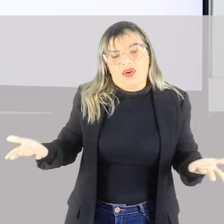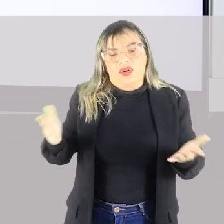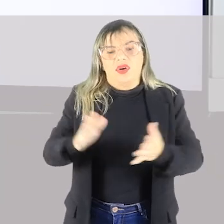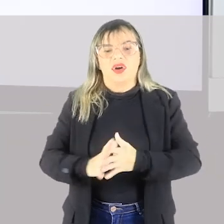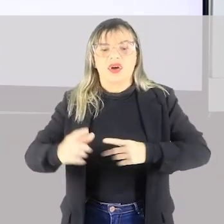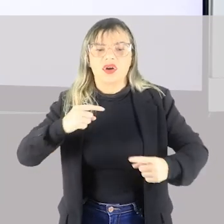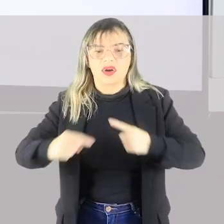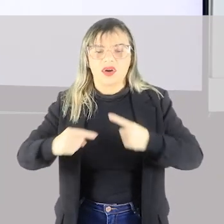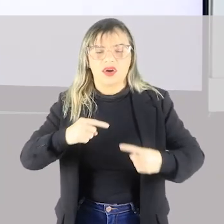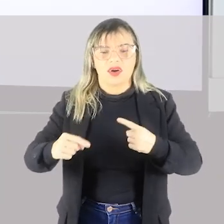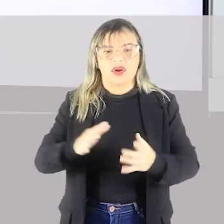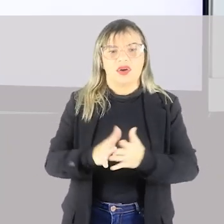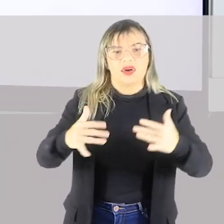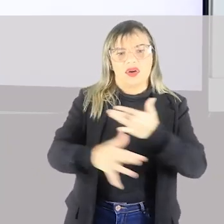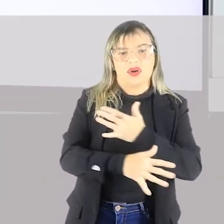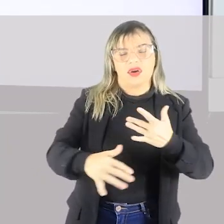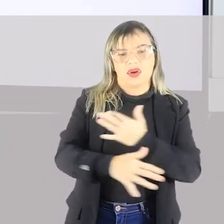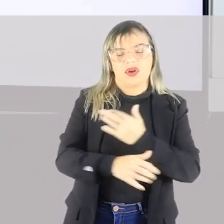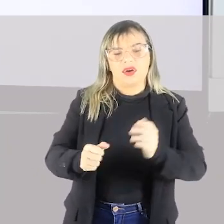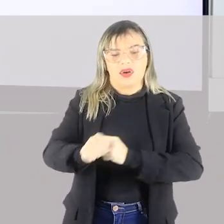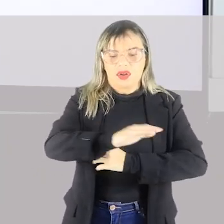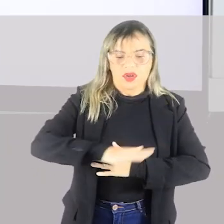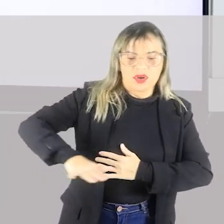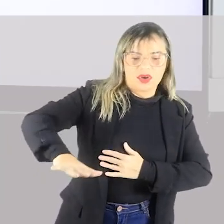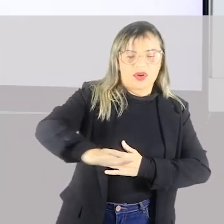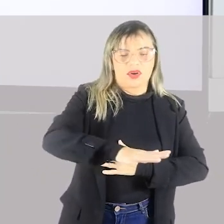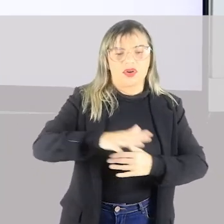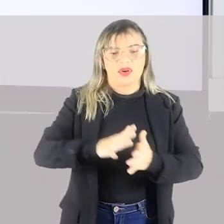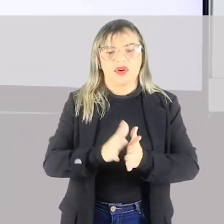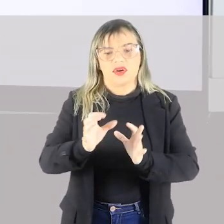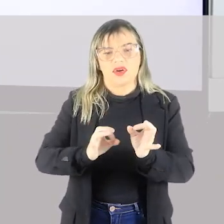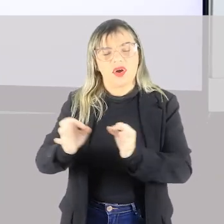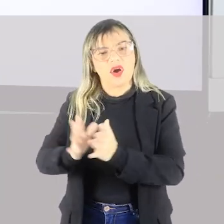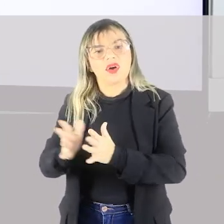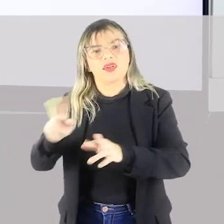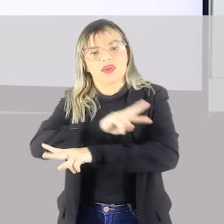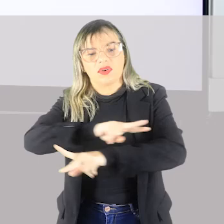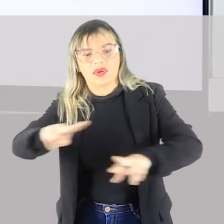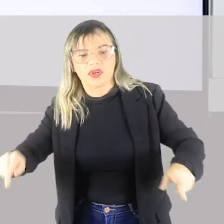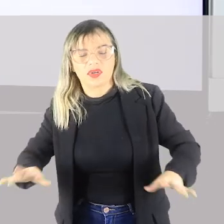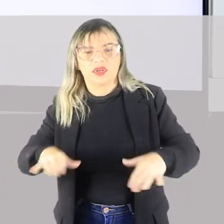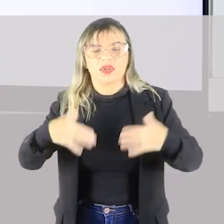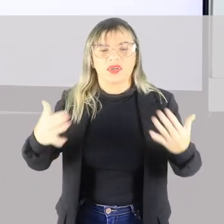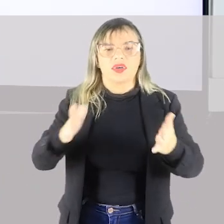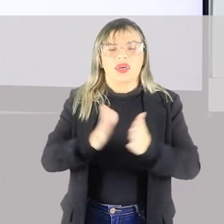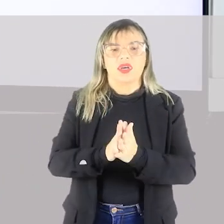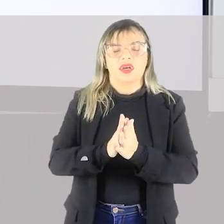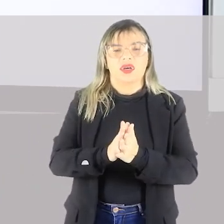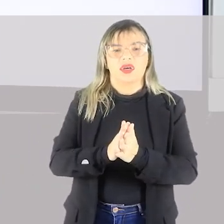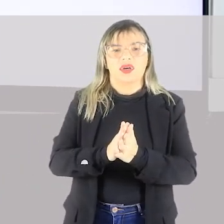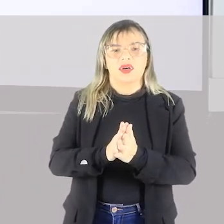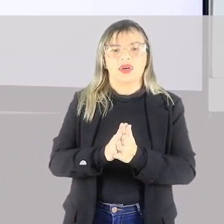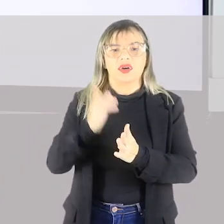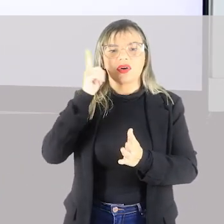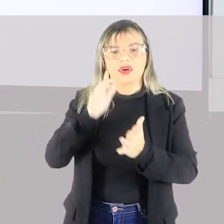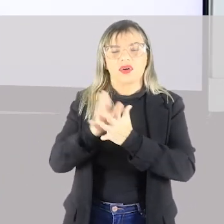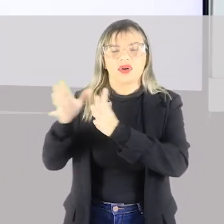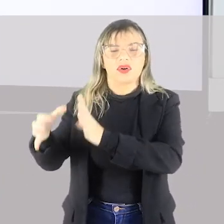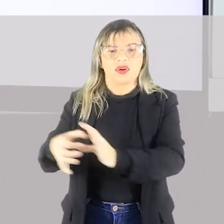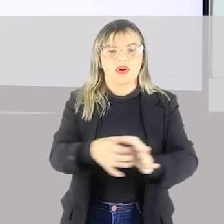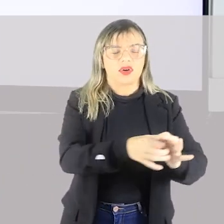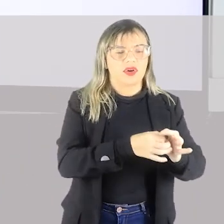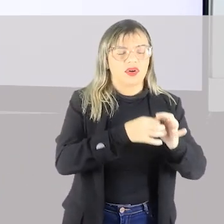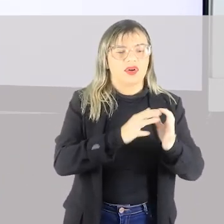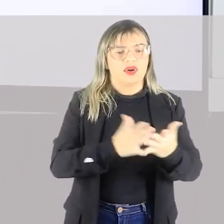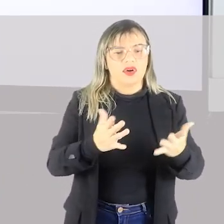política urbana, como política espacial, ela é uma política múltipla, porque ela vai reunir uma série de outras